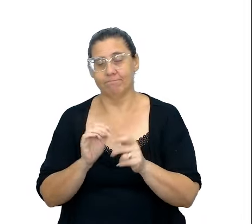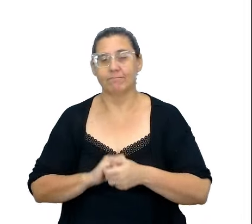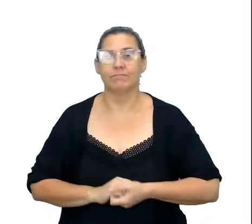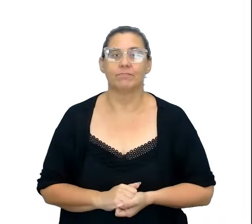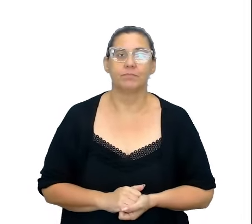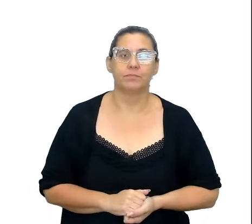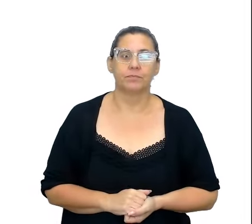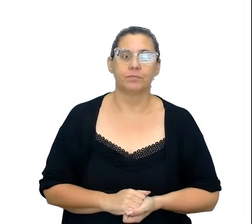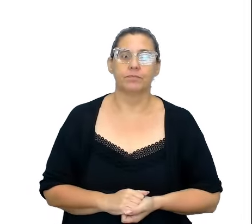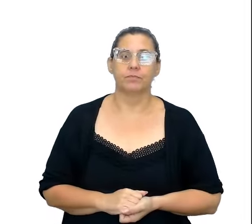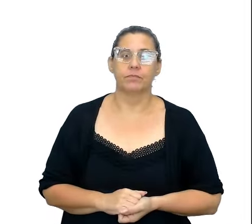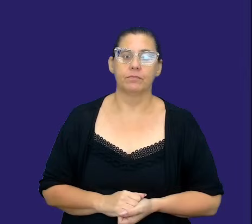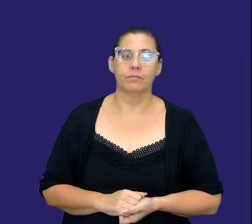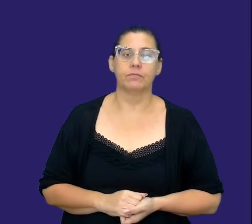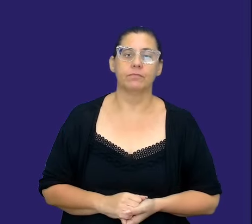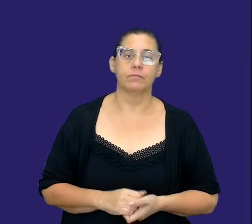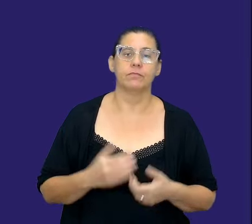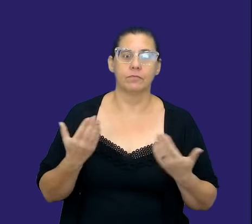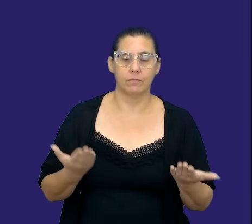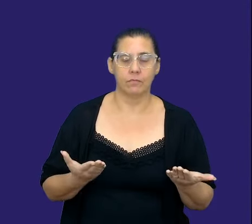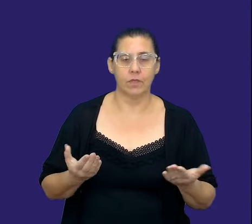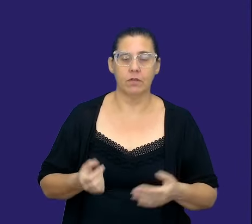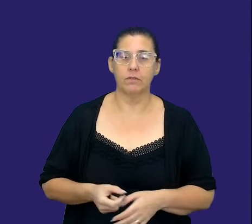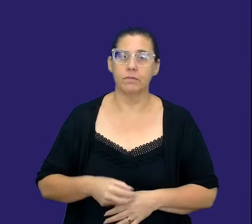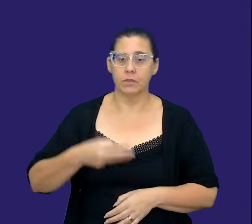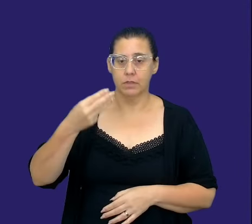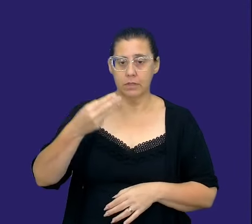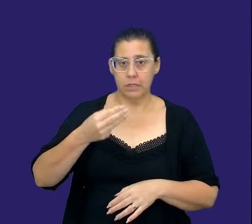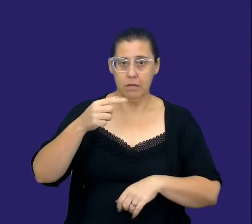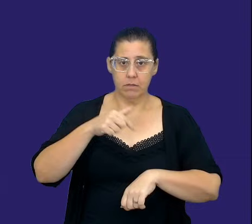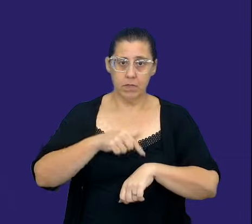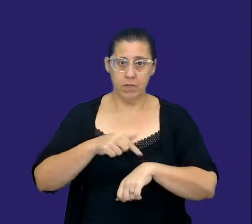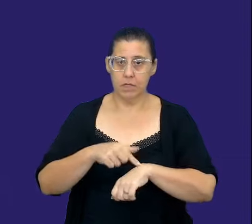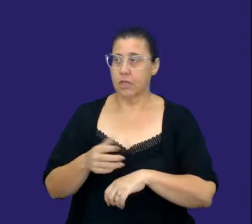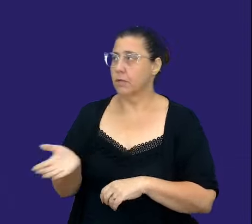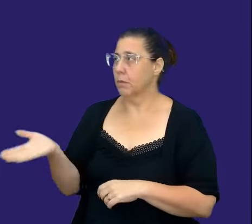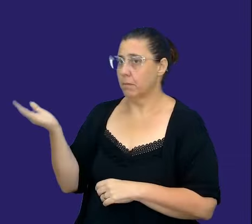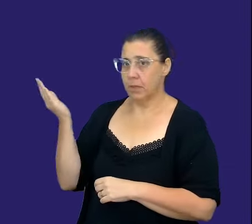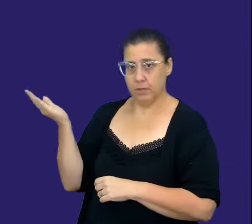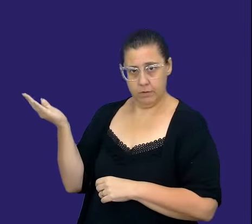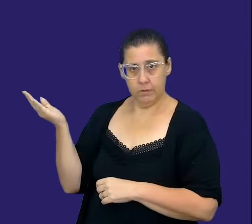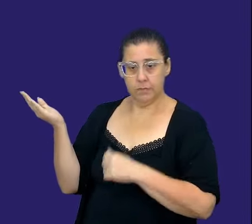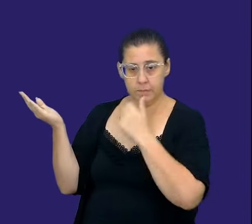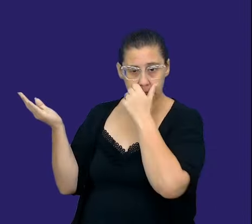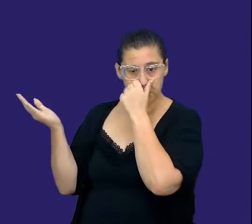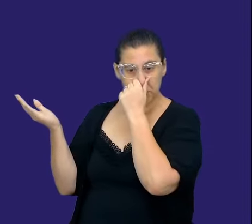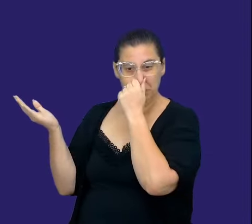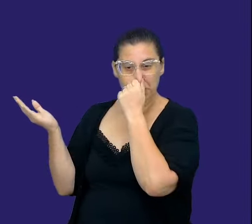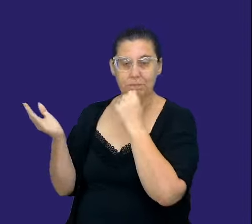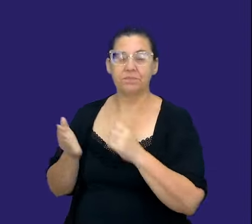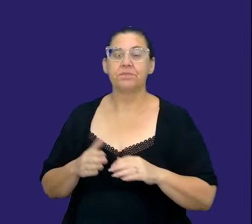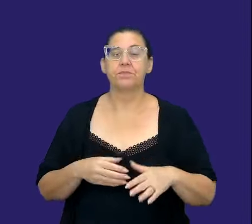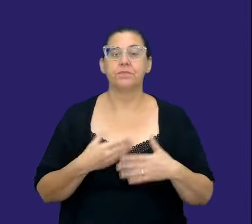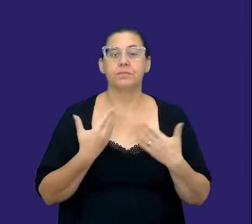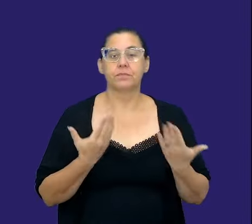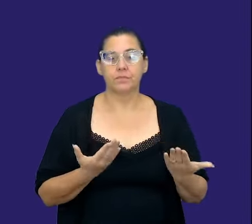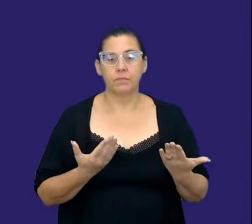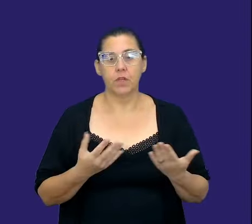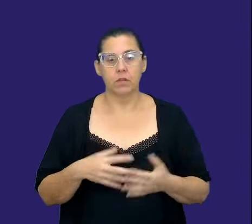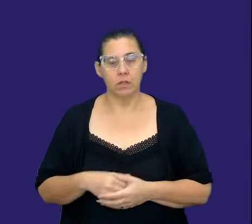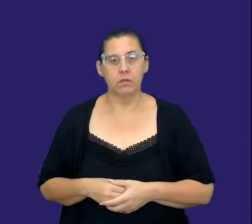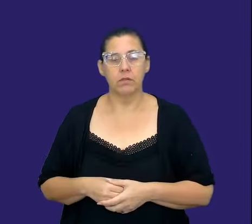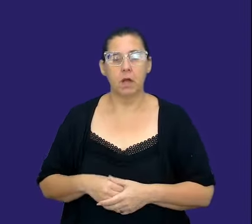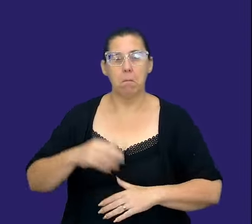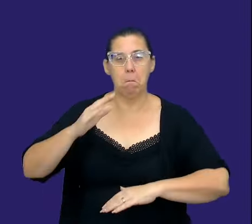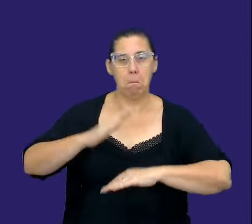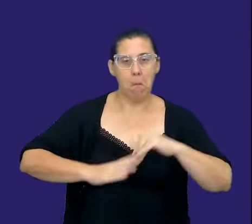Bom, vamos dar sequência, então, aqui na nossa formação de hoje. A gente chega aí no nosso terceiro momento, onde a gente vai fortalecer as